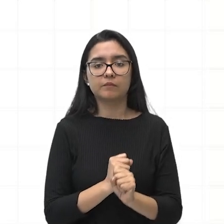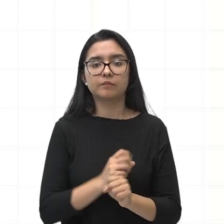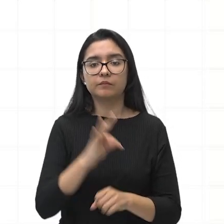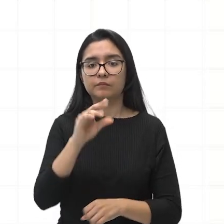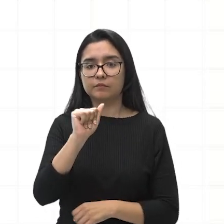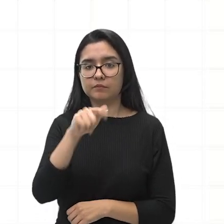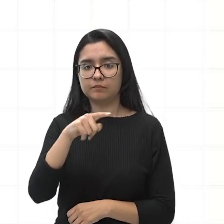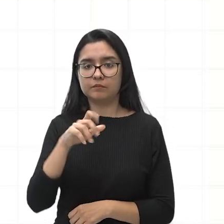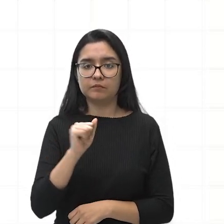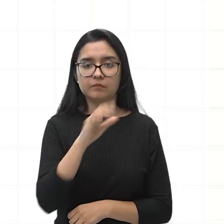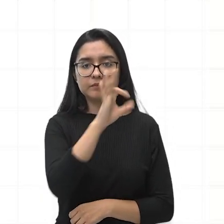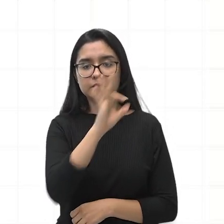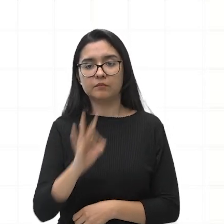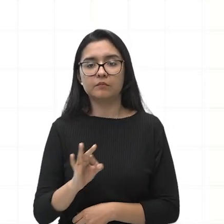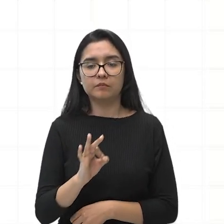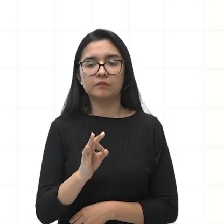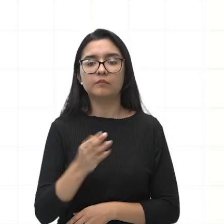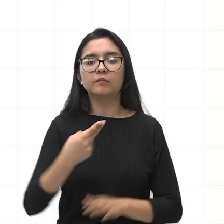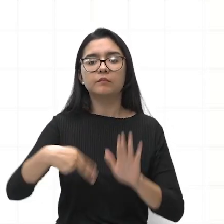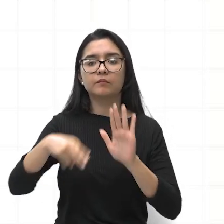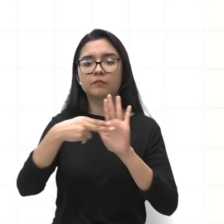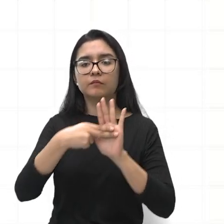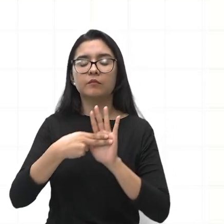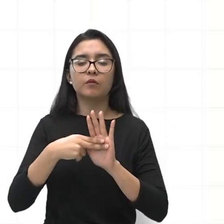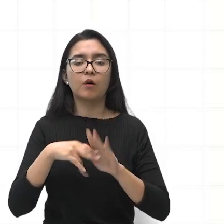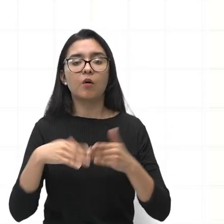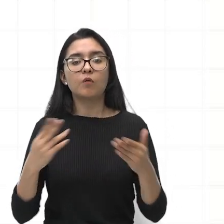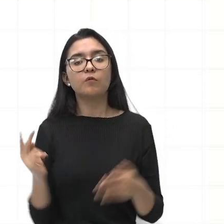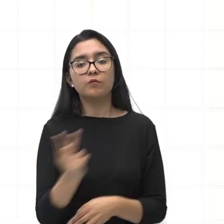vai ser igual à diferença entre o preço,